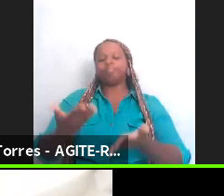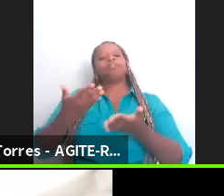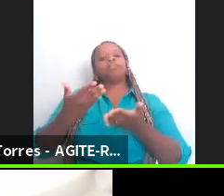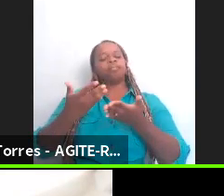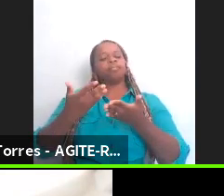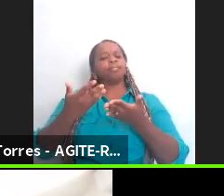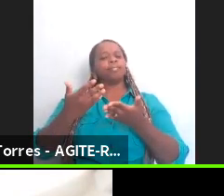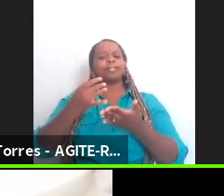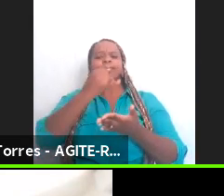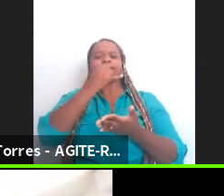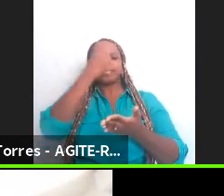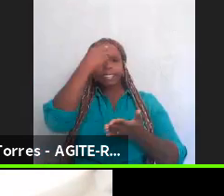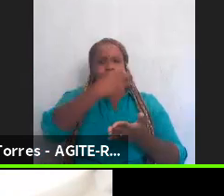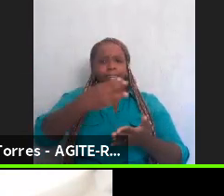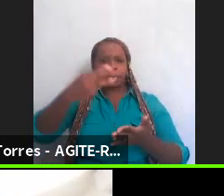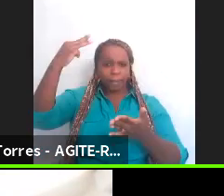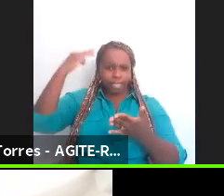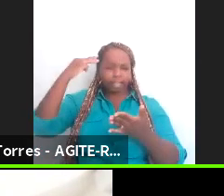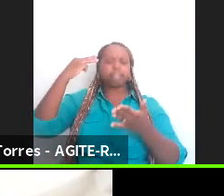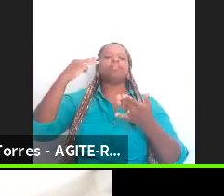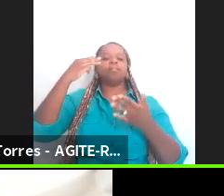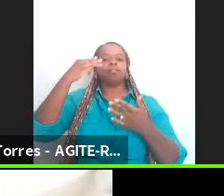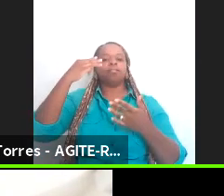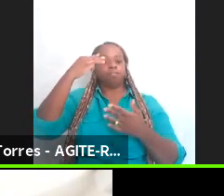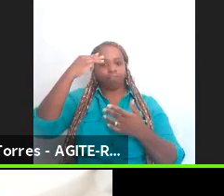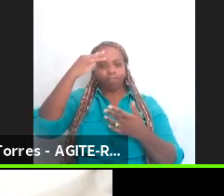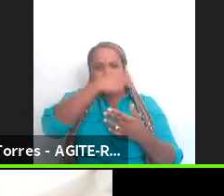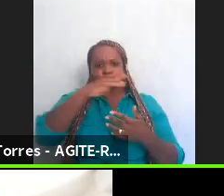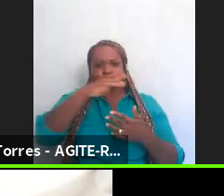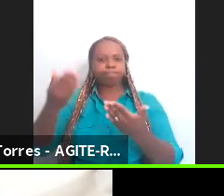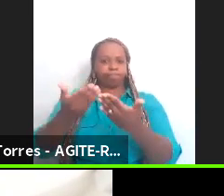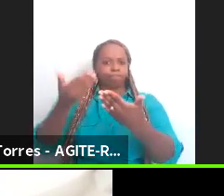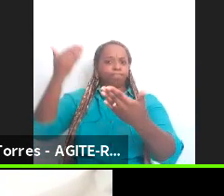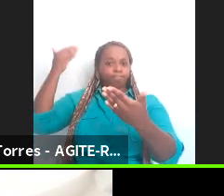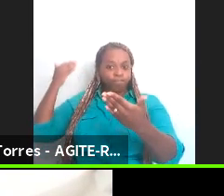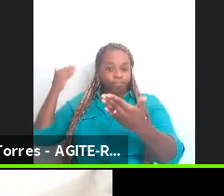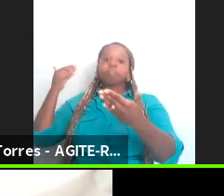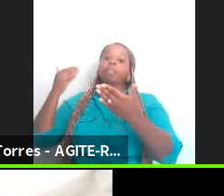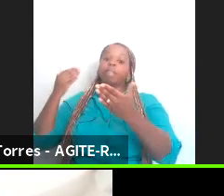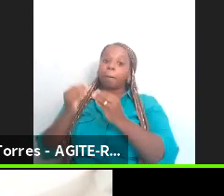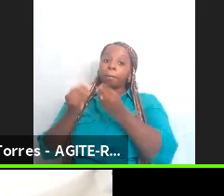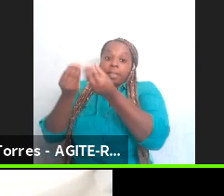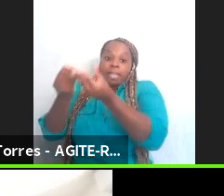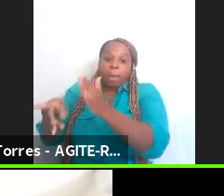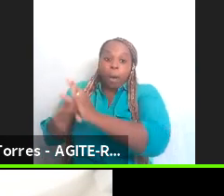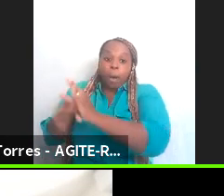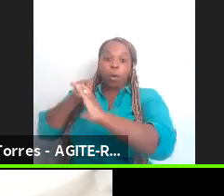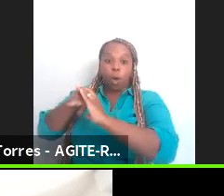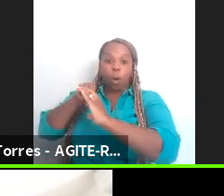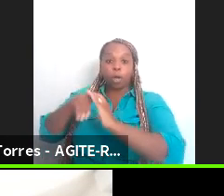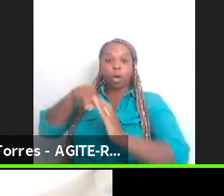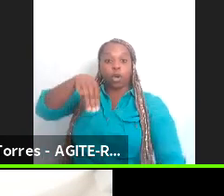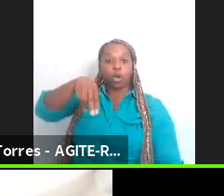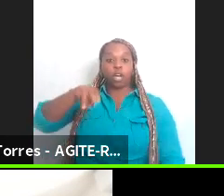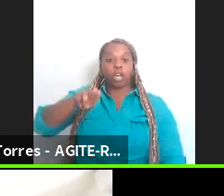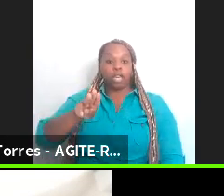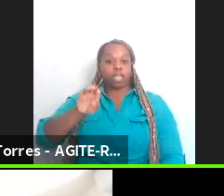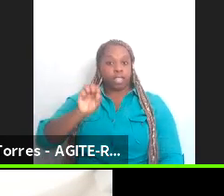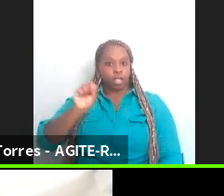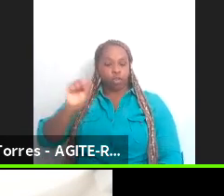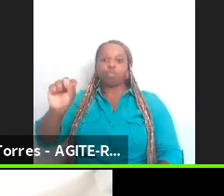Há 3 semanas, eu mandei para a Globo News o meu orçamento para a interpretação no debate